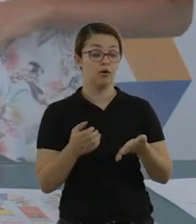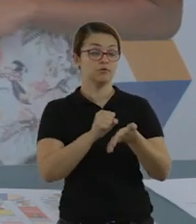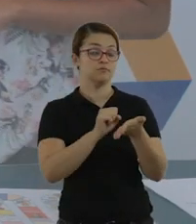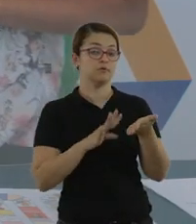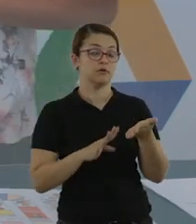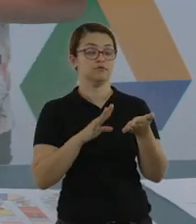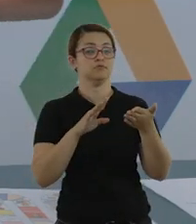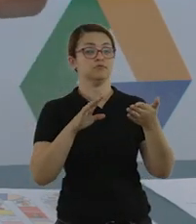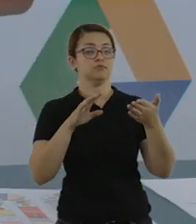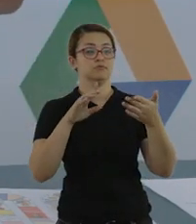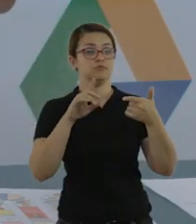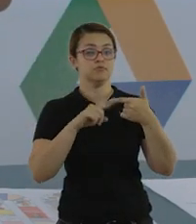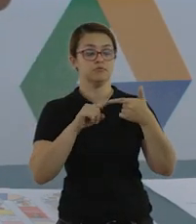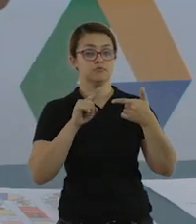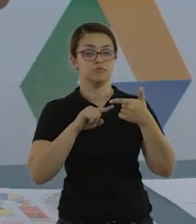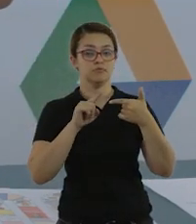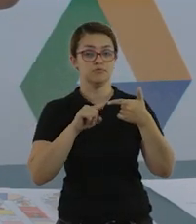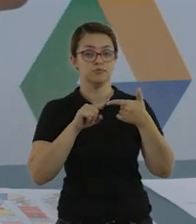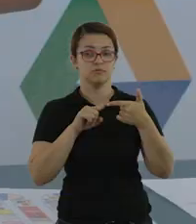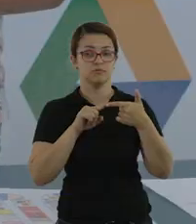Bom, a atividade 2,